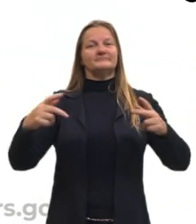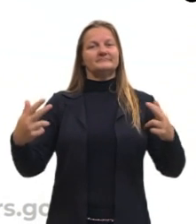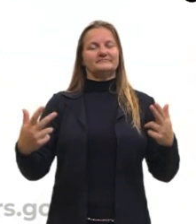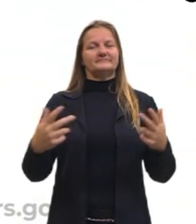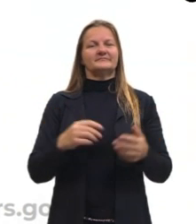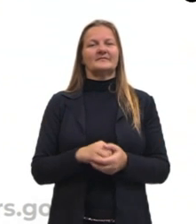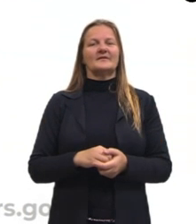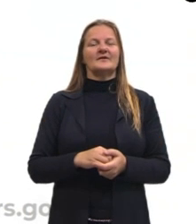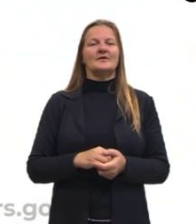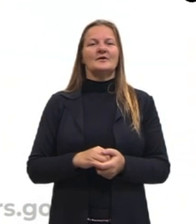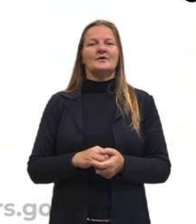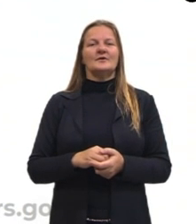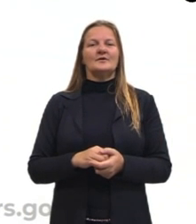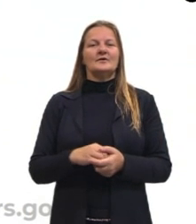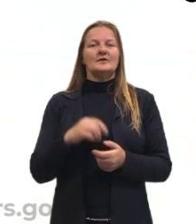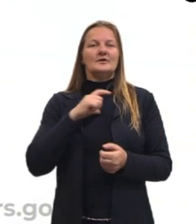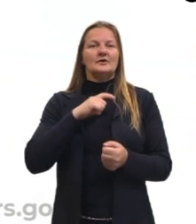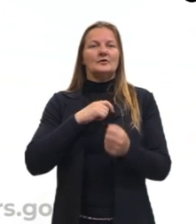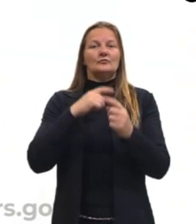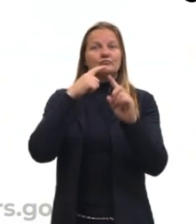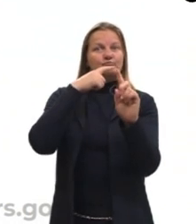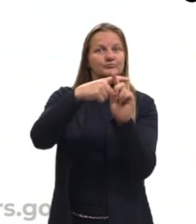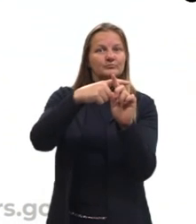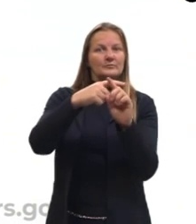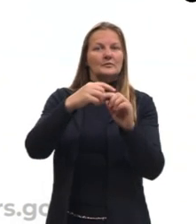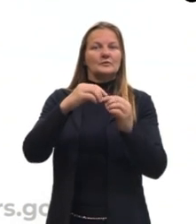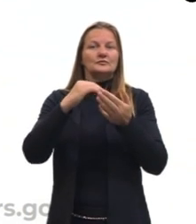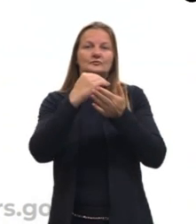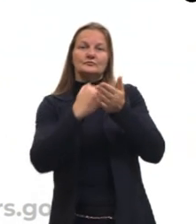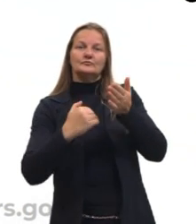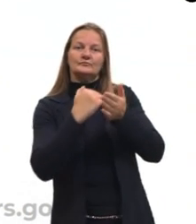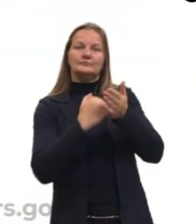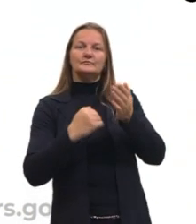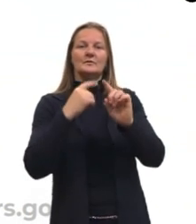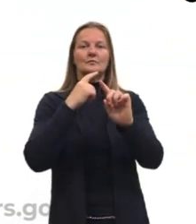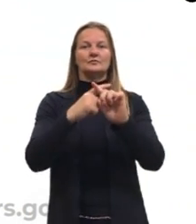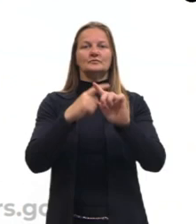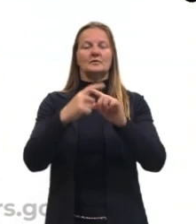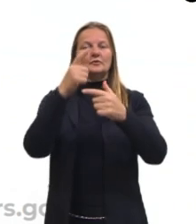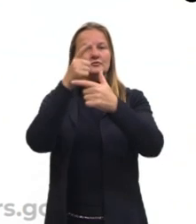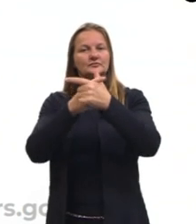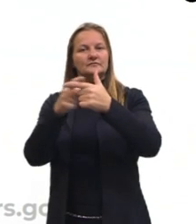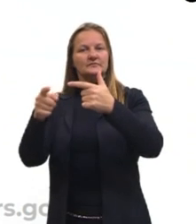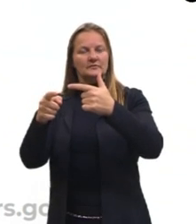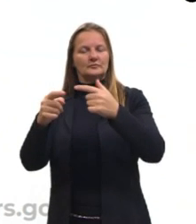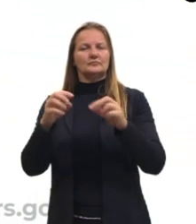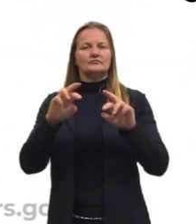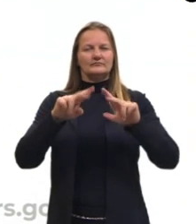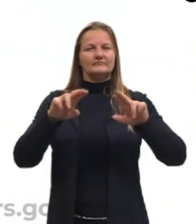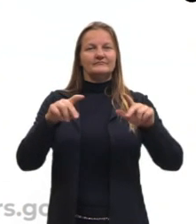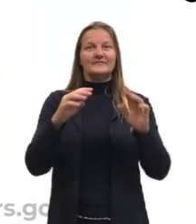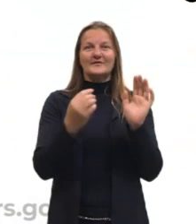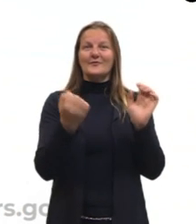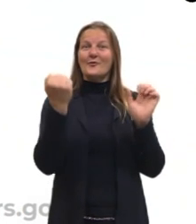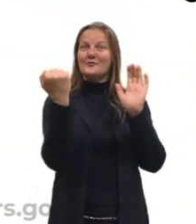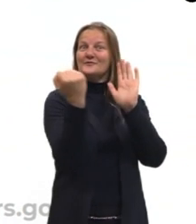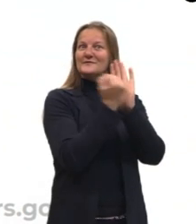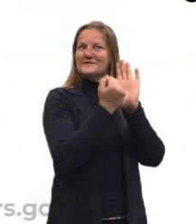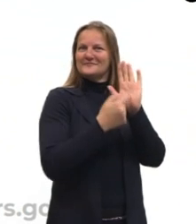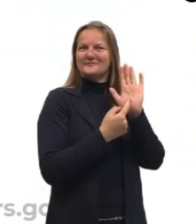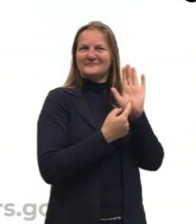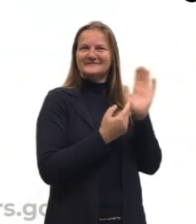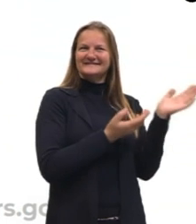essas operações são chamadas adição subtração multiplicação e divisão então aqui eu coloquei o